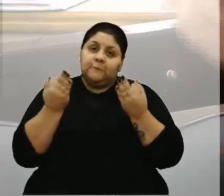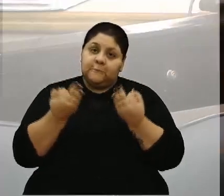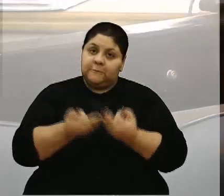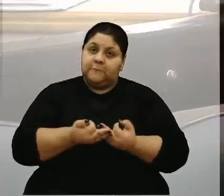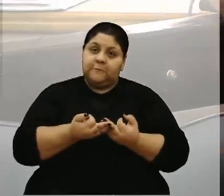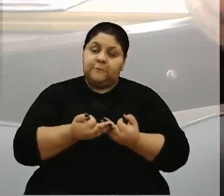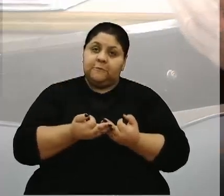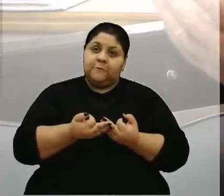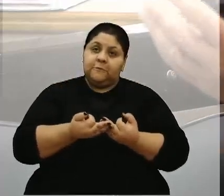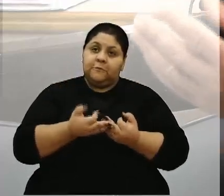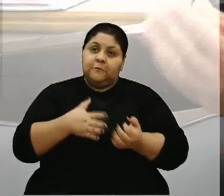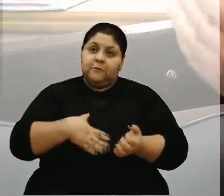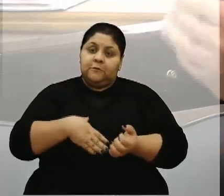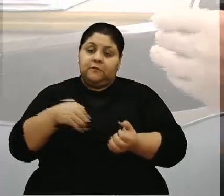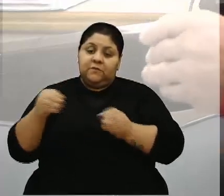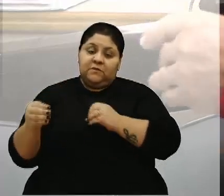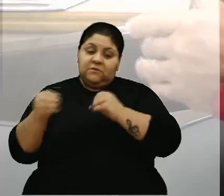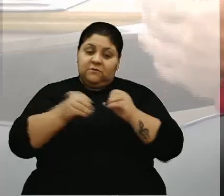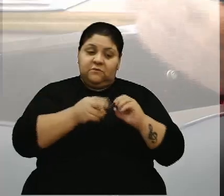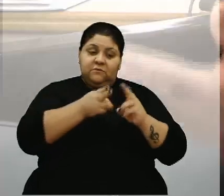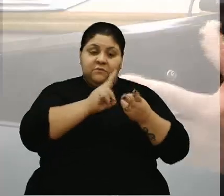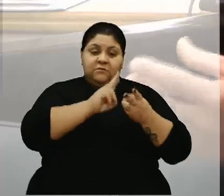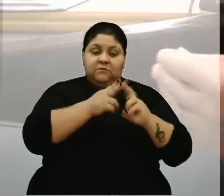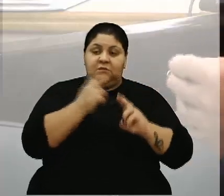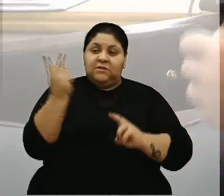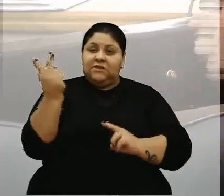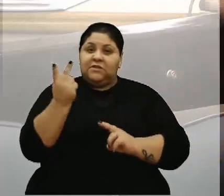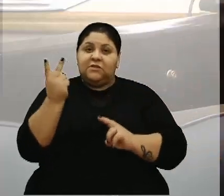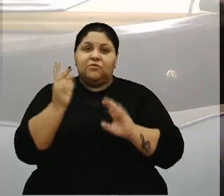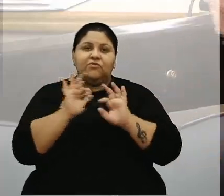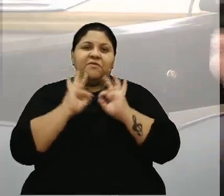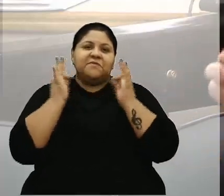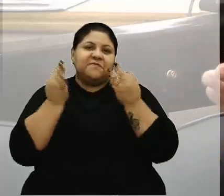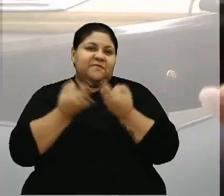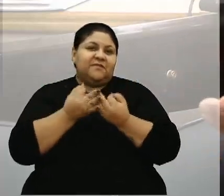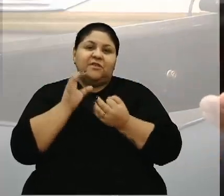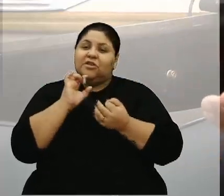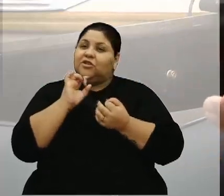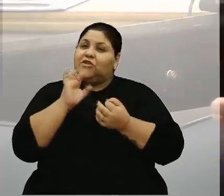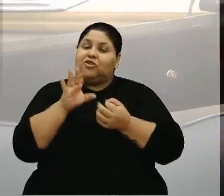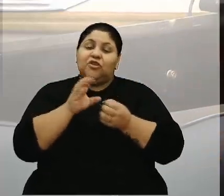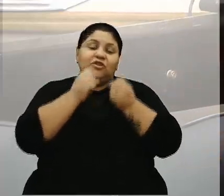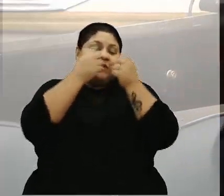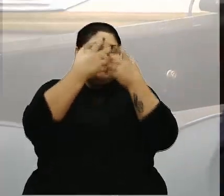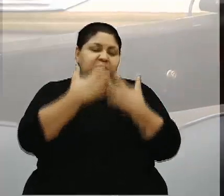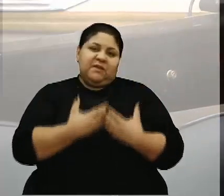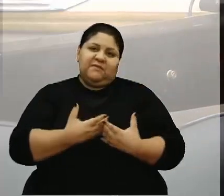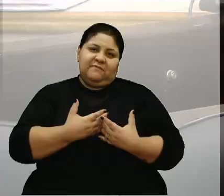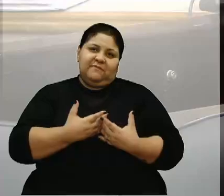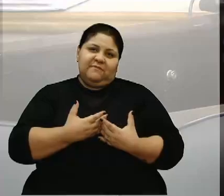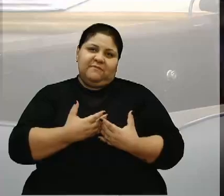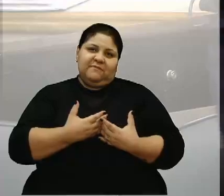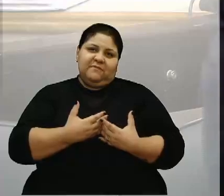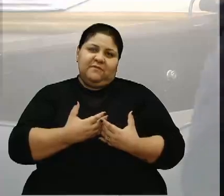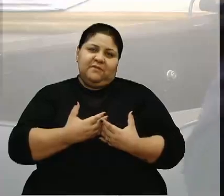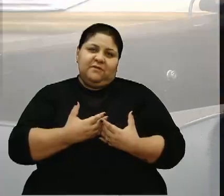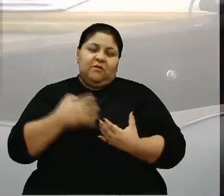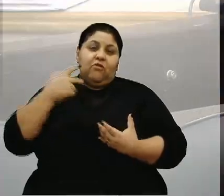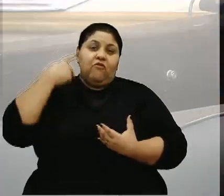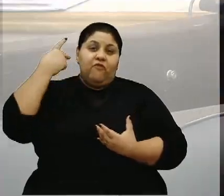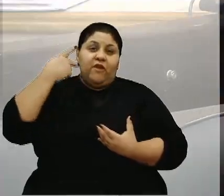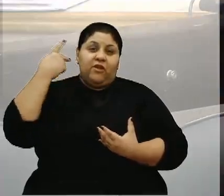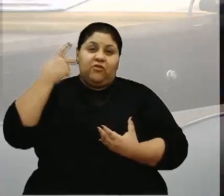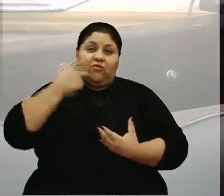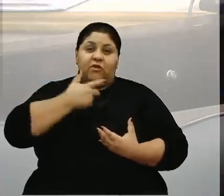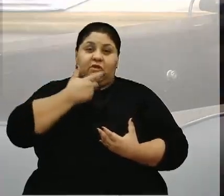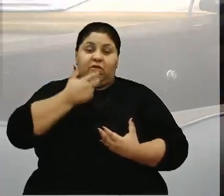seu filho dentro de uma van é a sua segunda família. Só isso já justifica. Colegas que me antecederam ali já